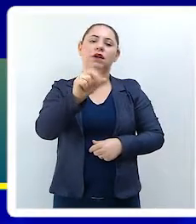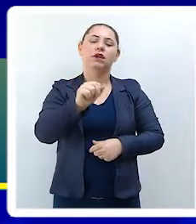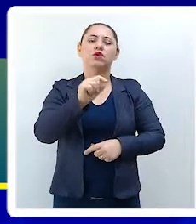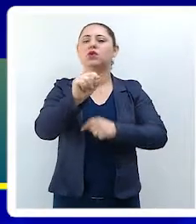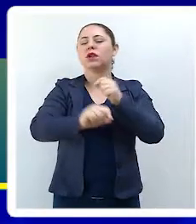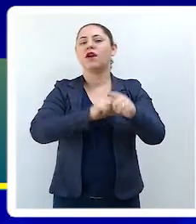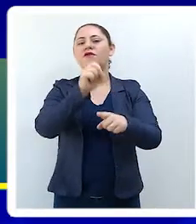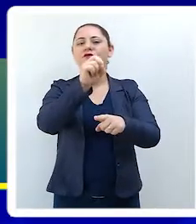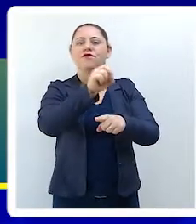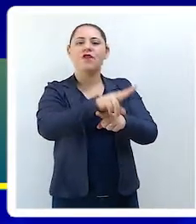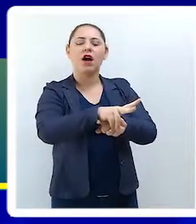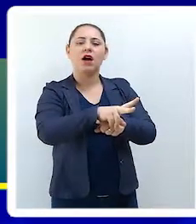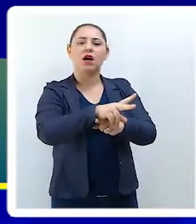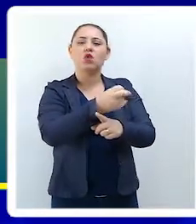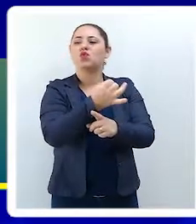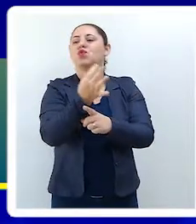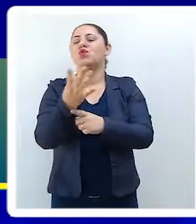sobre a reserva de gênero para registro de candidaturas.